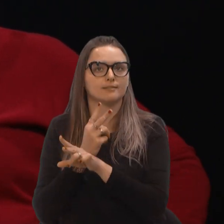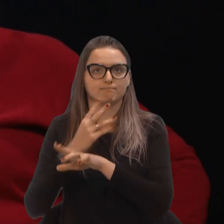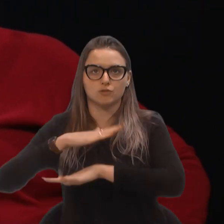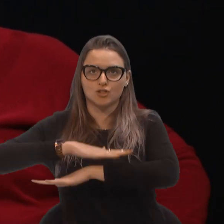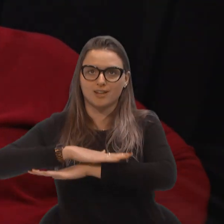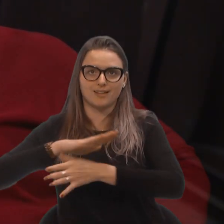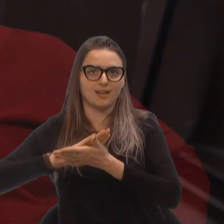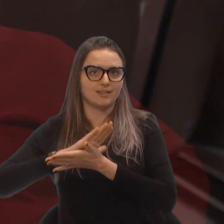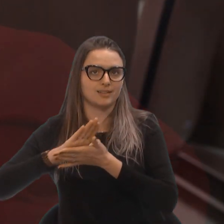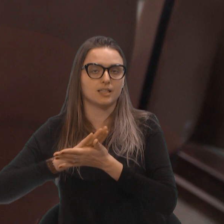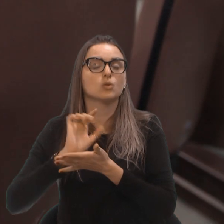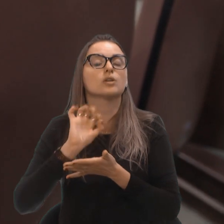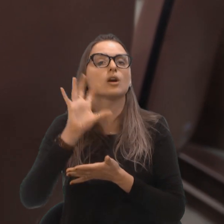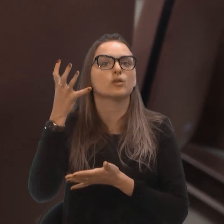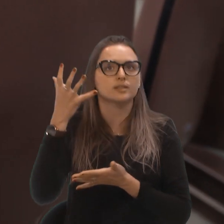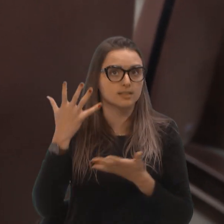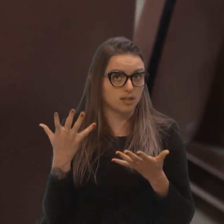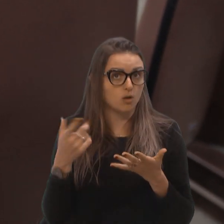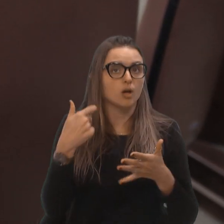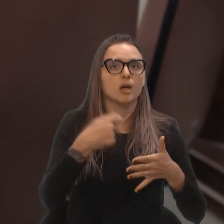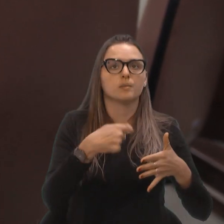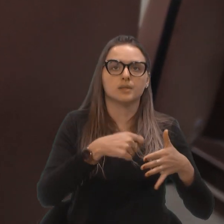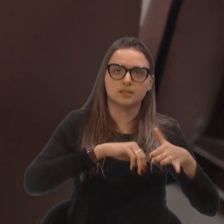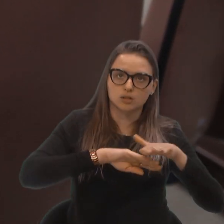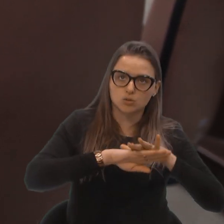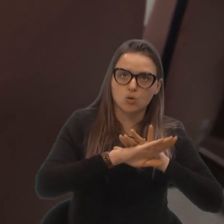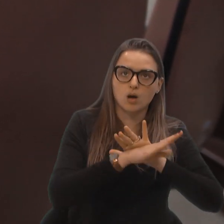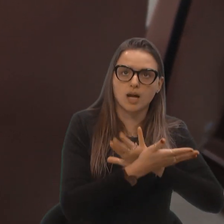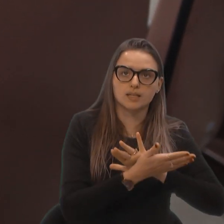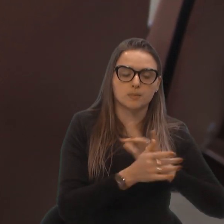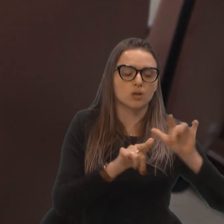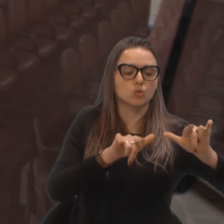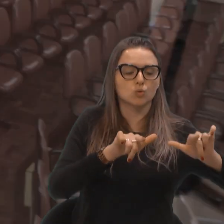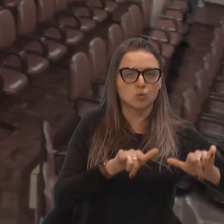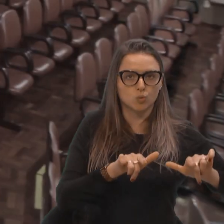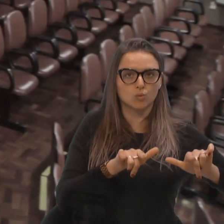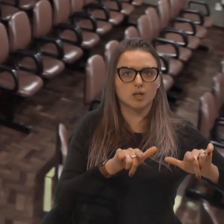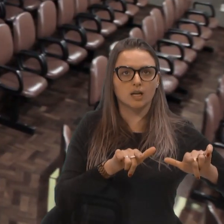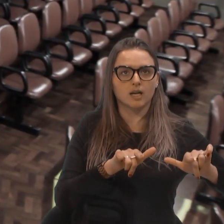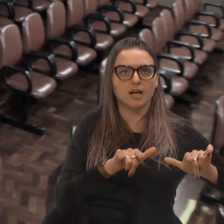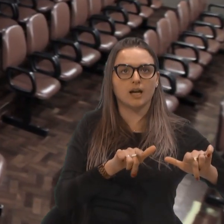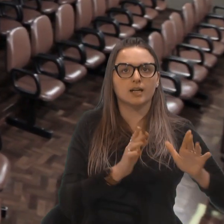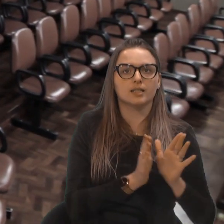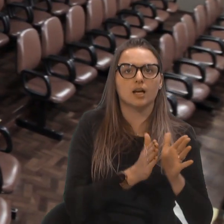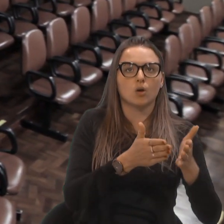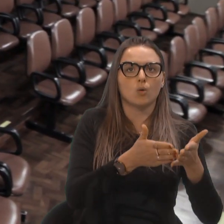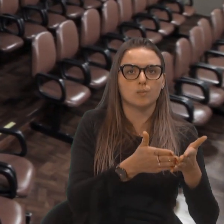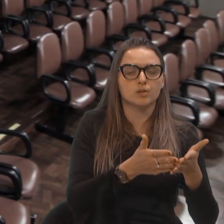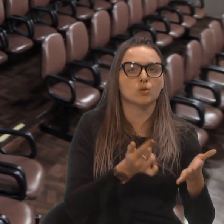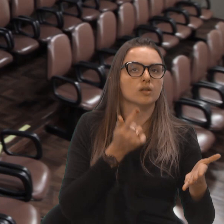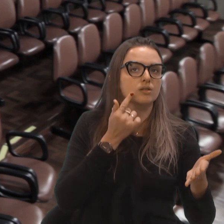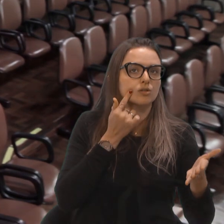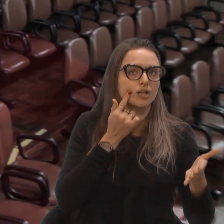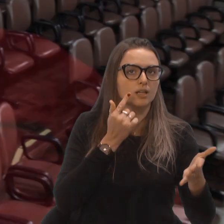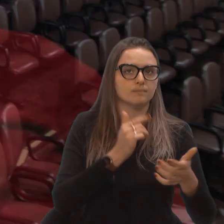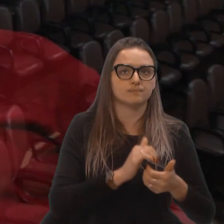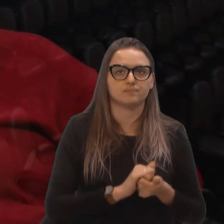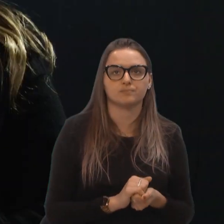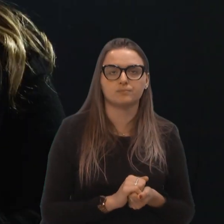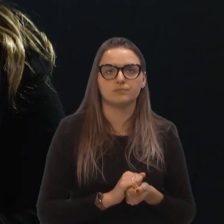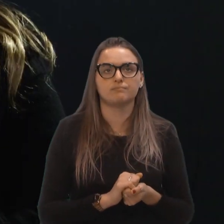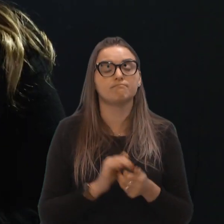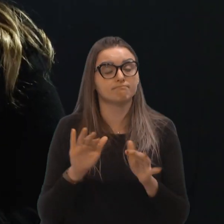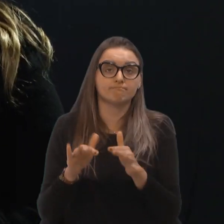ventilação. E aí o que aconteceu? Tivemos que adaptar na sala de comissões de